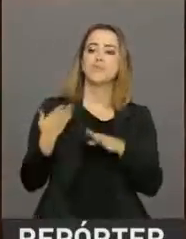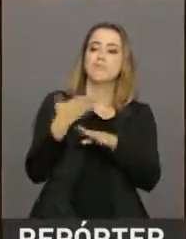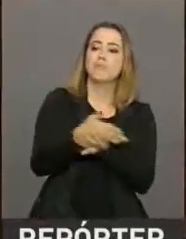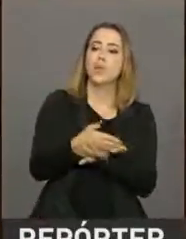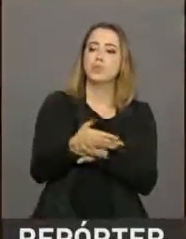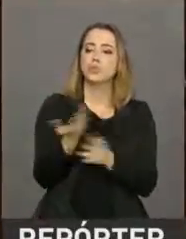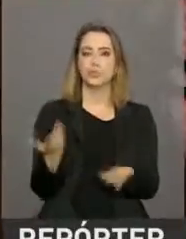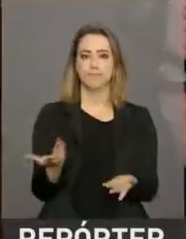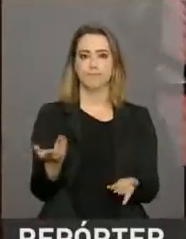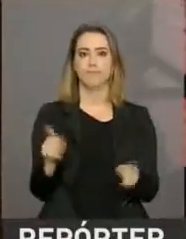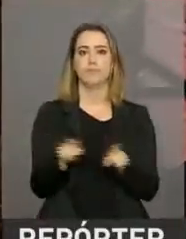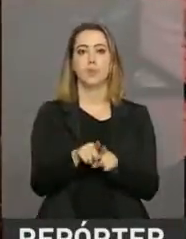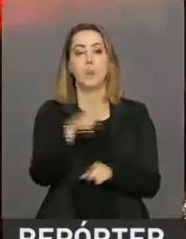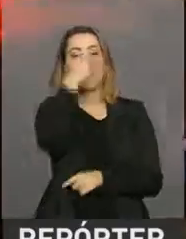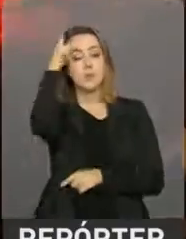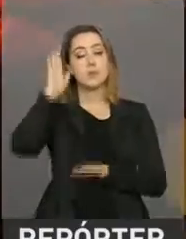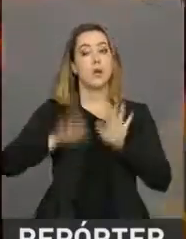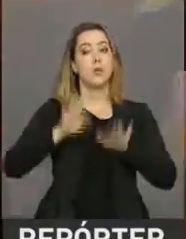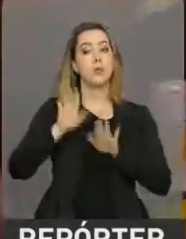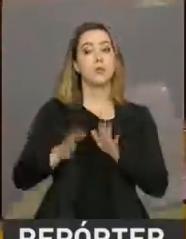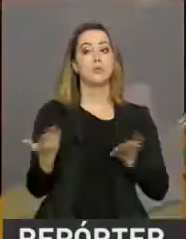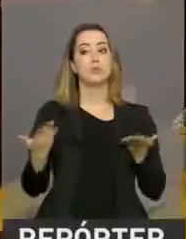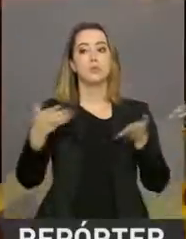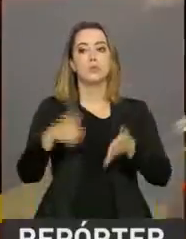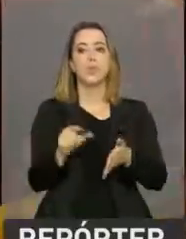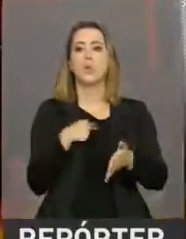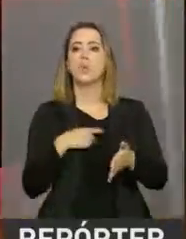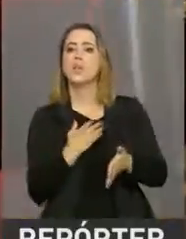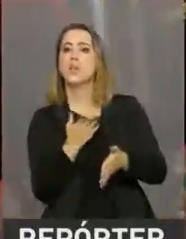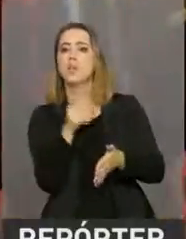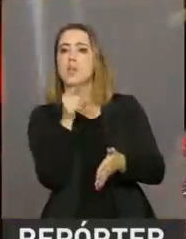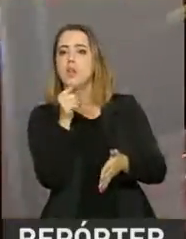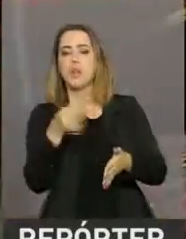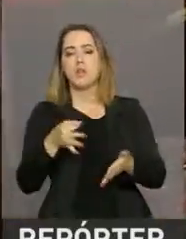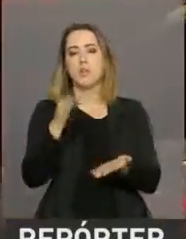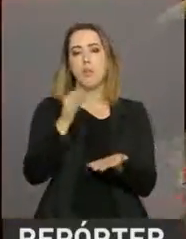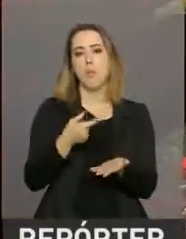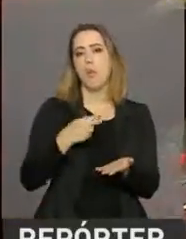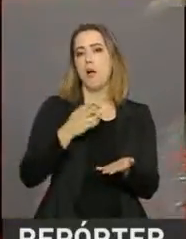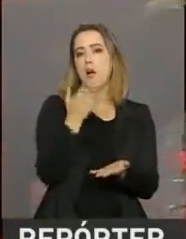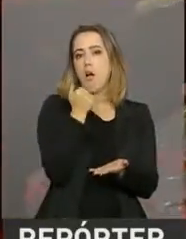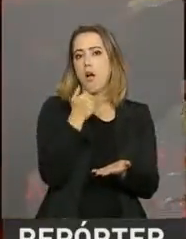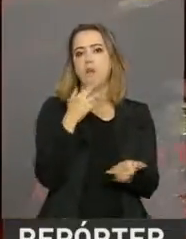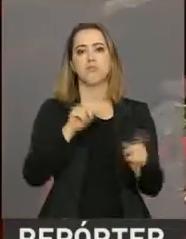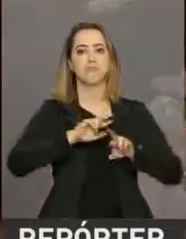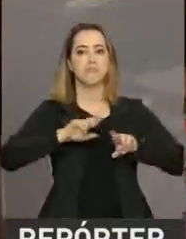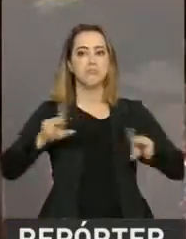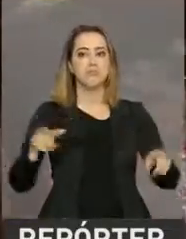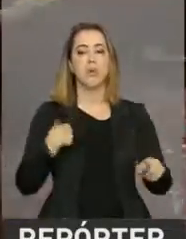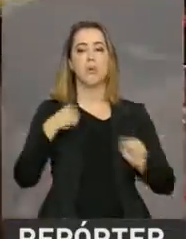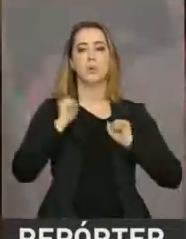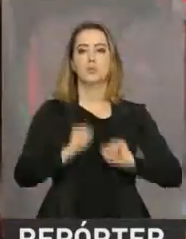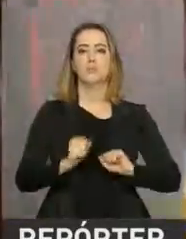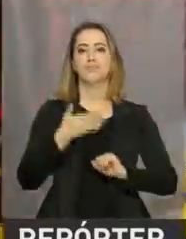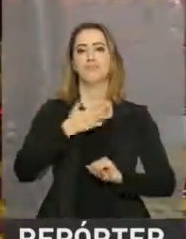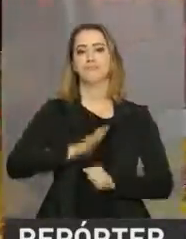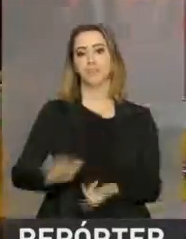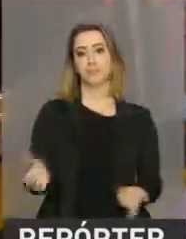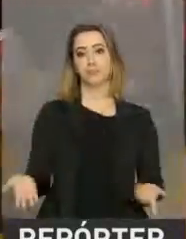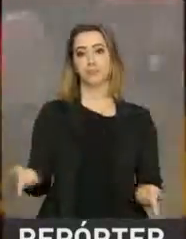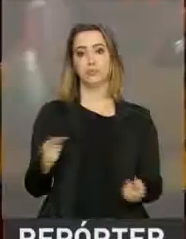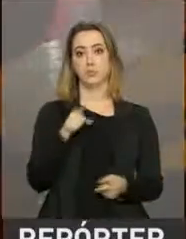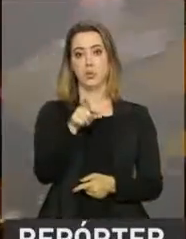comercial. Mas para algumas pessoas, frequentar um bar ou um restaurante, por exemplo, pode ser uma experiência pouco